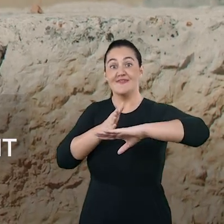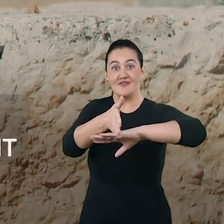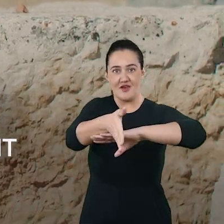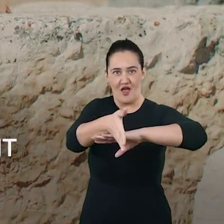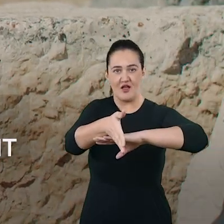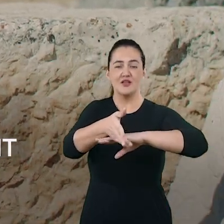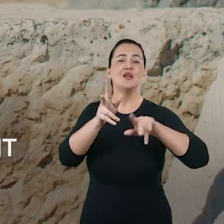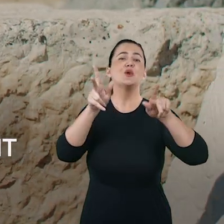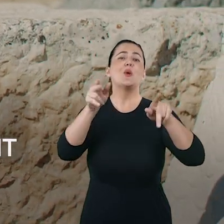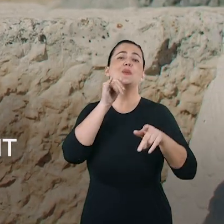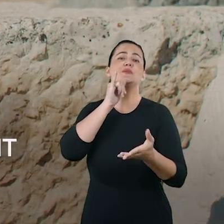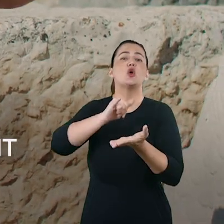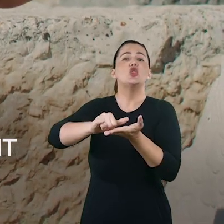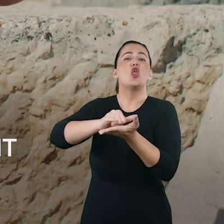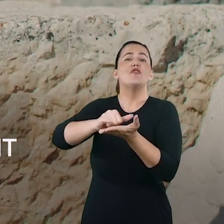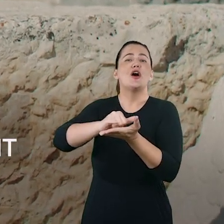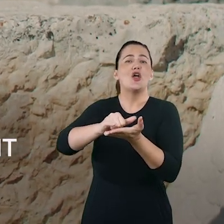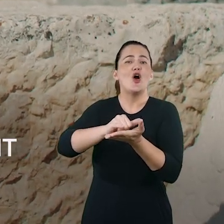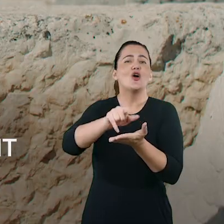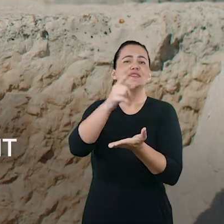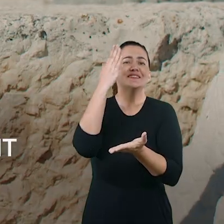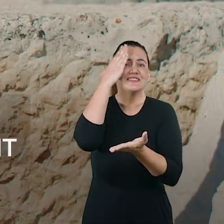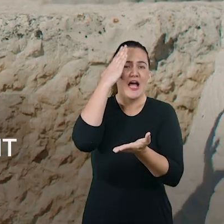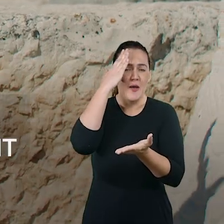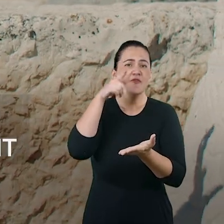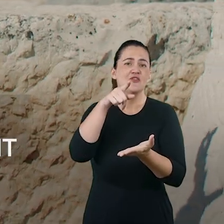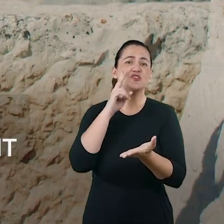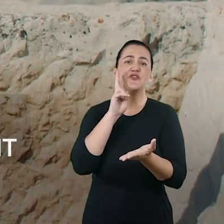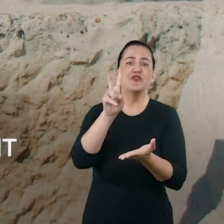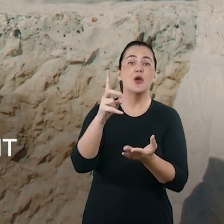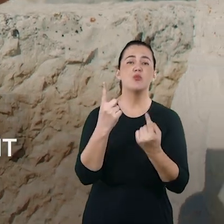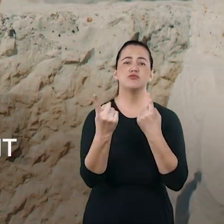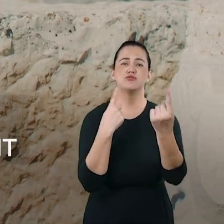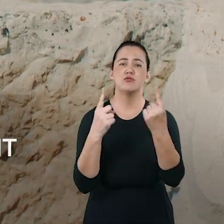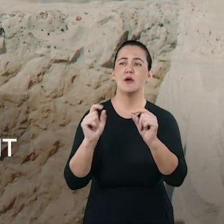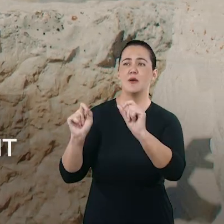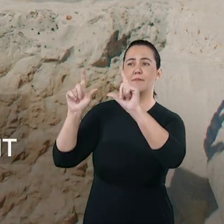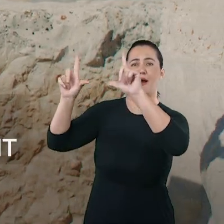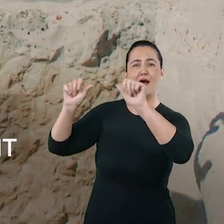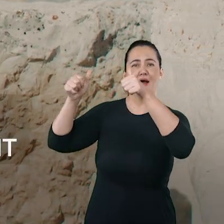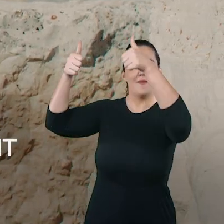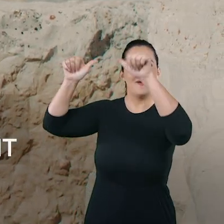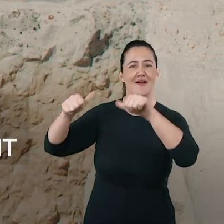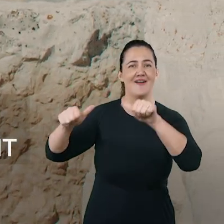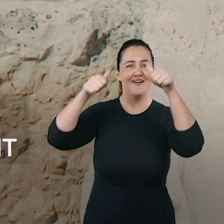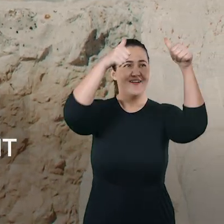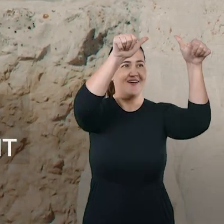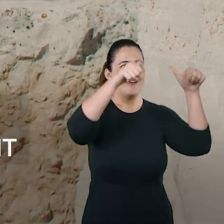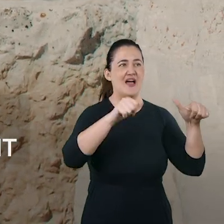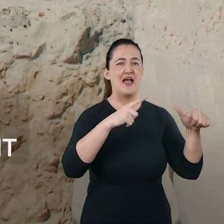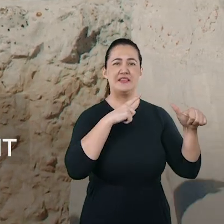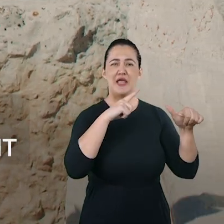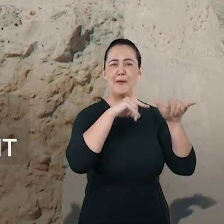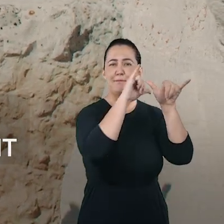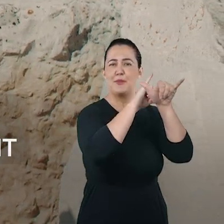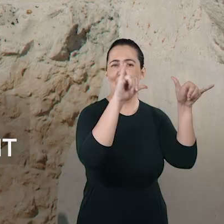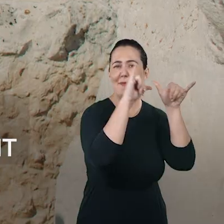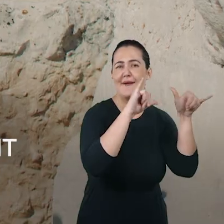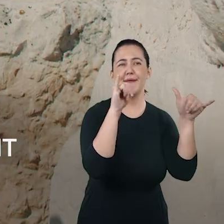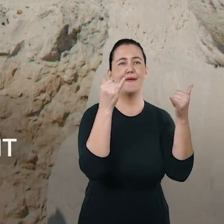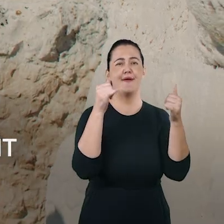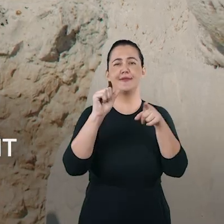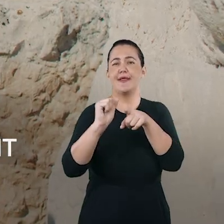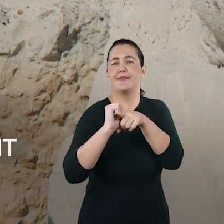Times Square de Nova York, por exemplo, você vê lá a marca de refrigerante, tênis, de canal de TV,